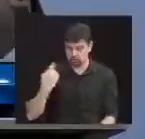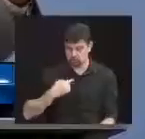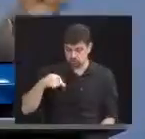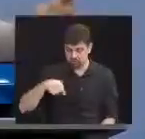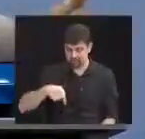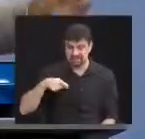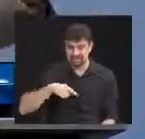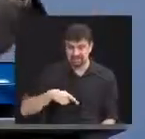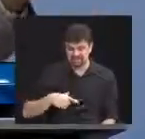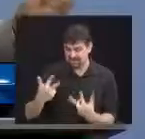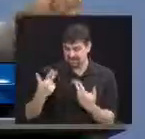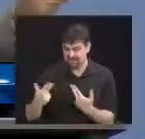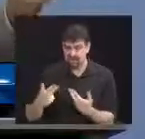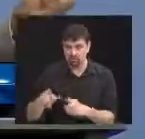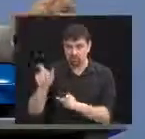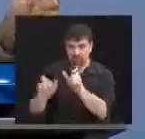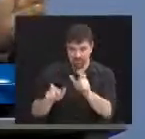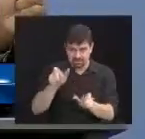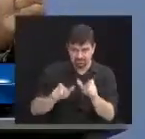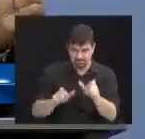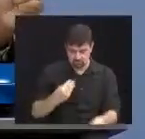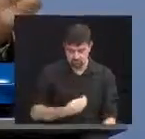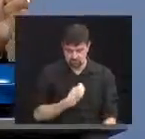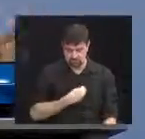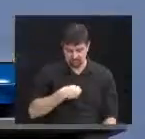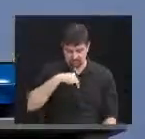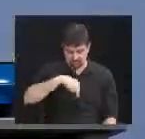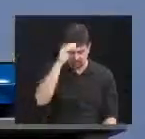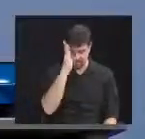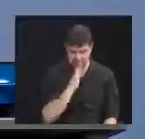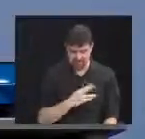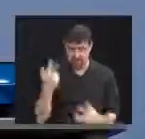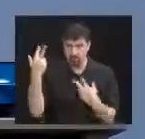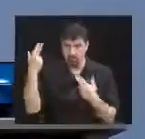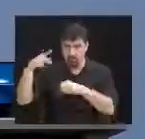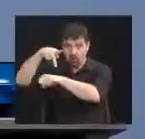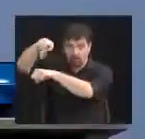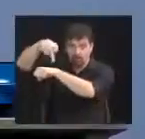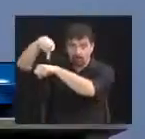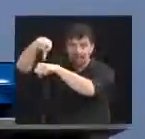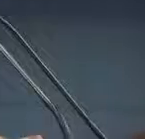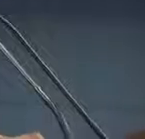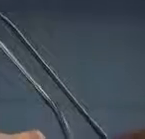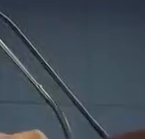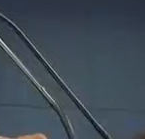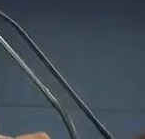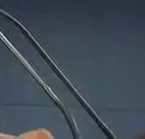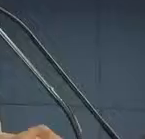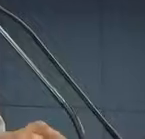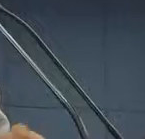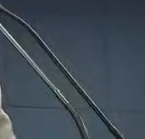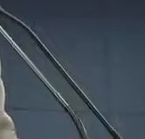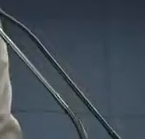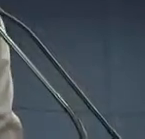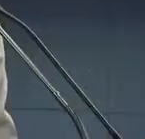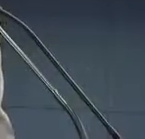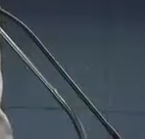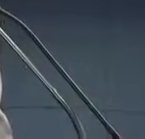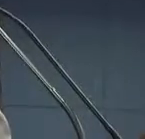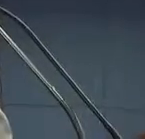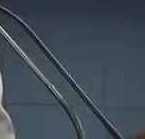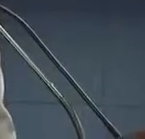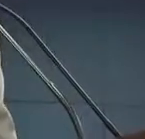O documento protocolado pelo vereador Jairson Canário e a proposta tratam da fosfoetanolamina, substância do combate ao câncer